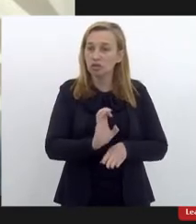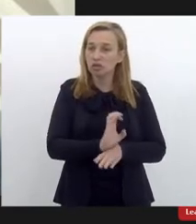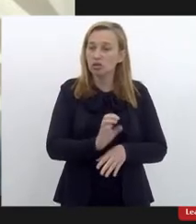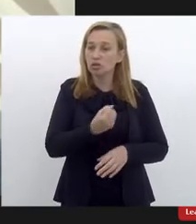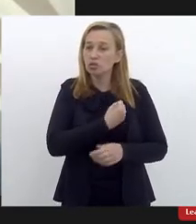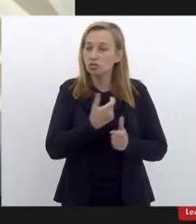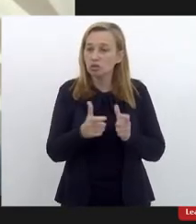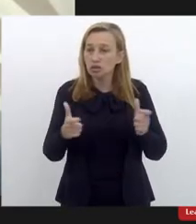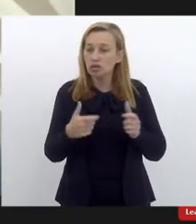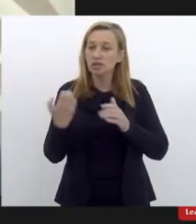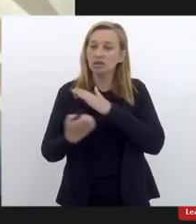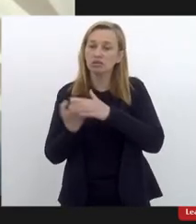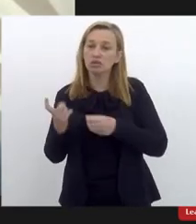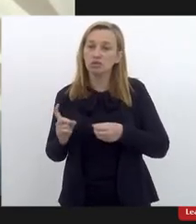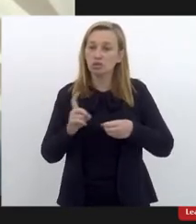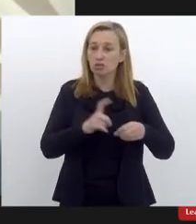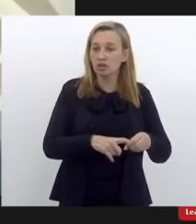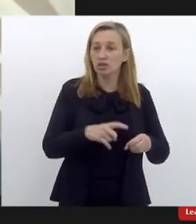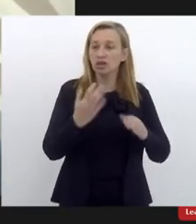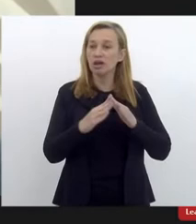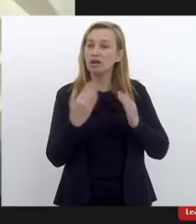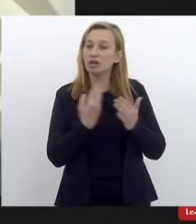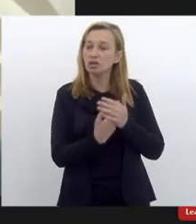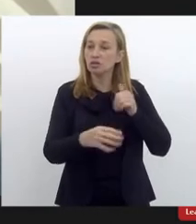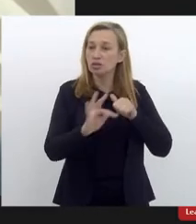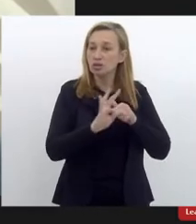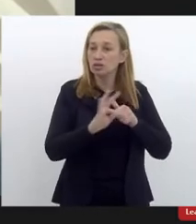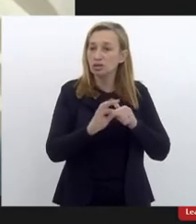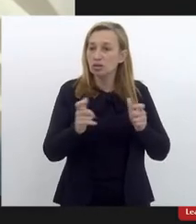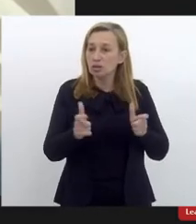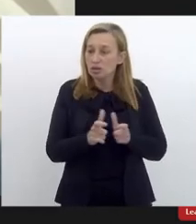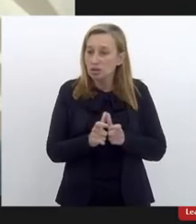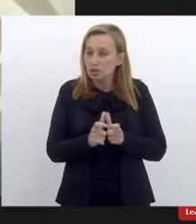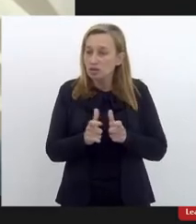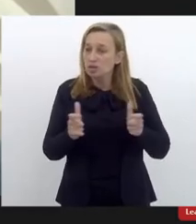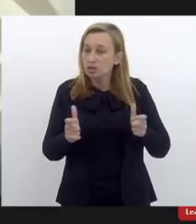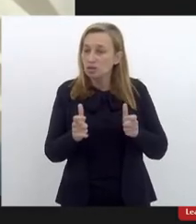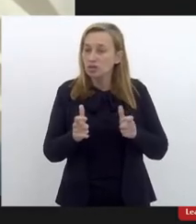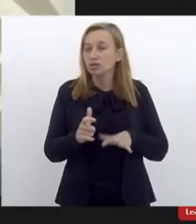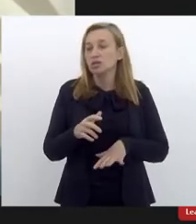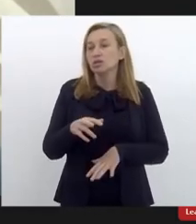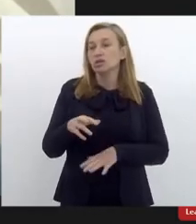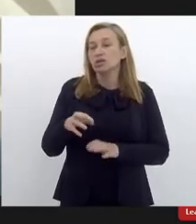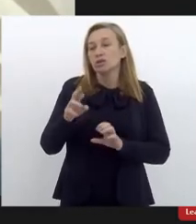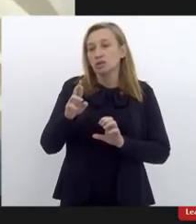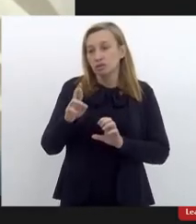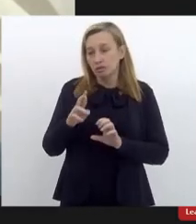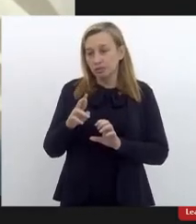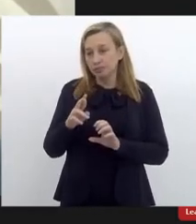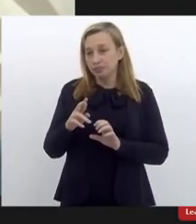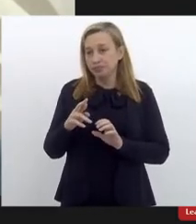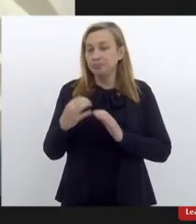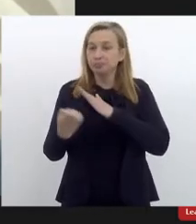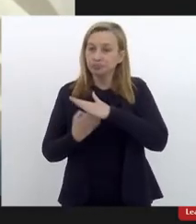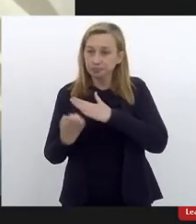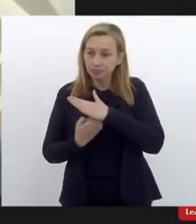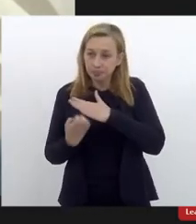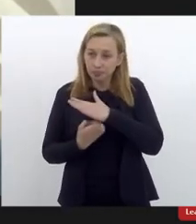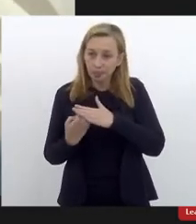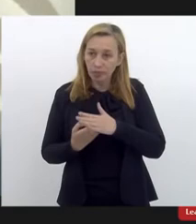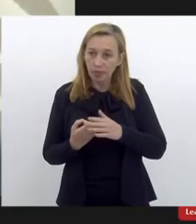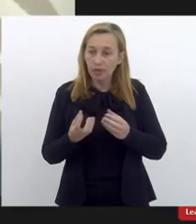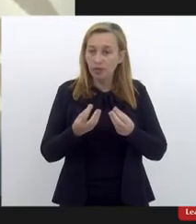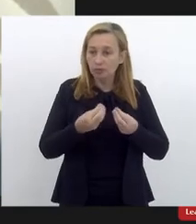das empresas conveniadas à rede FAETEC são micro e pequenas empresas, justamente as mais afetadas por essa crise causada pela